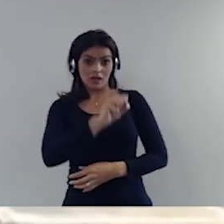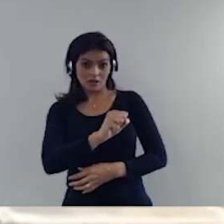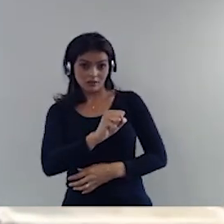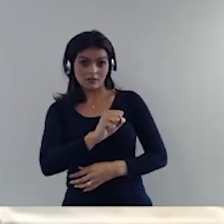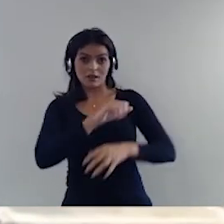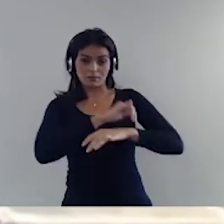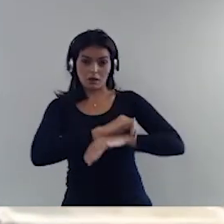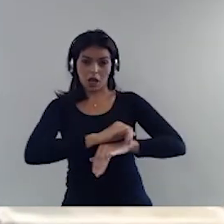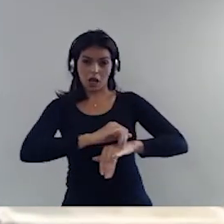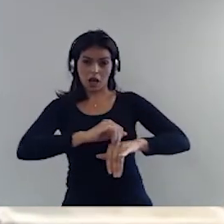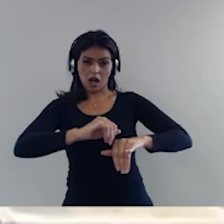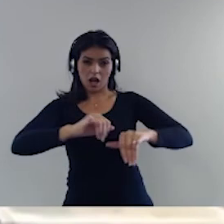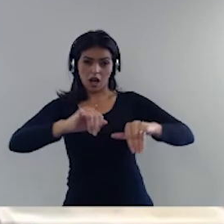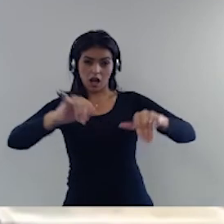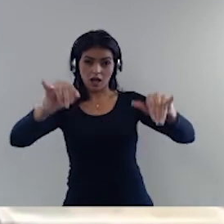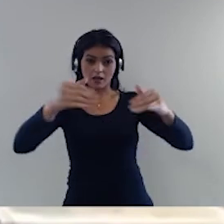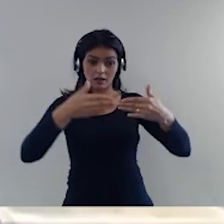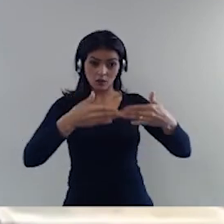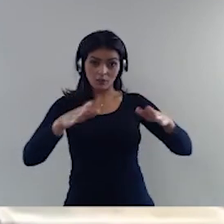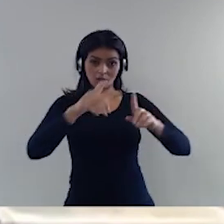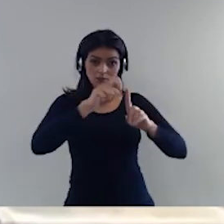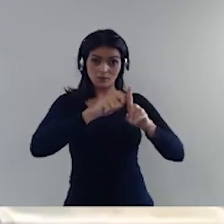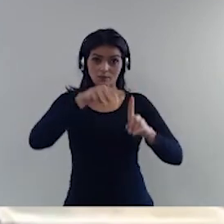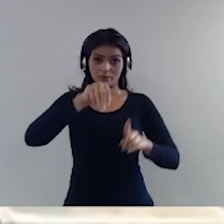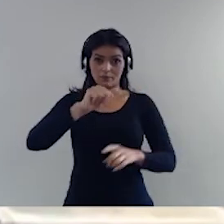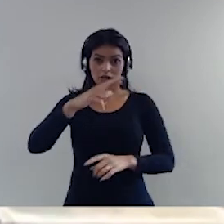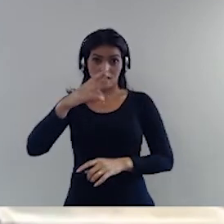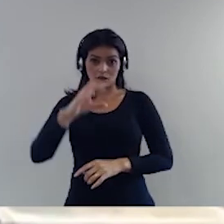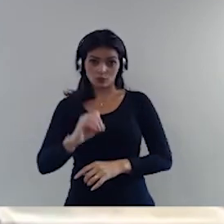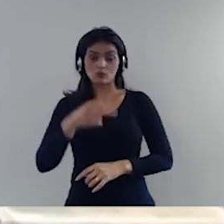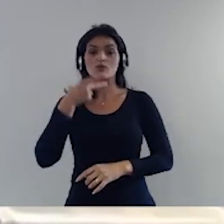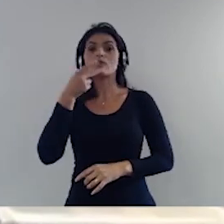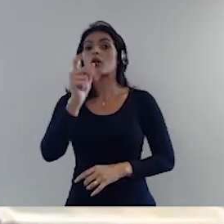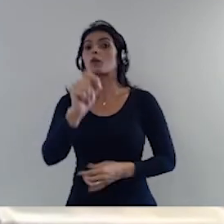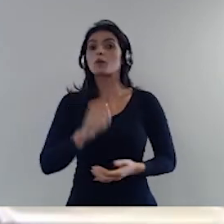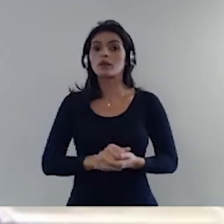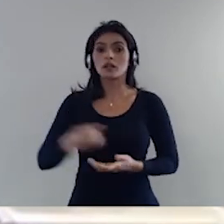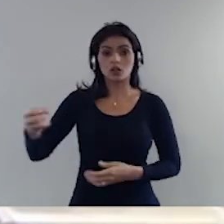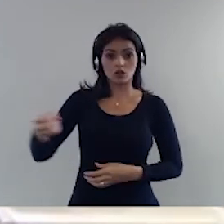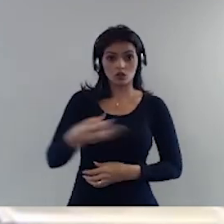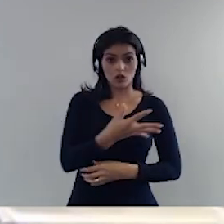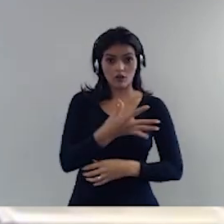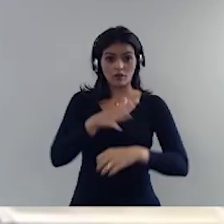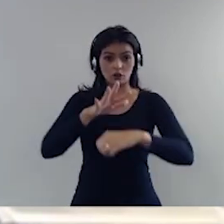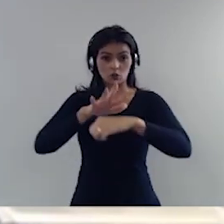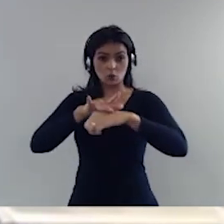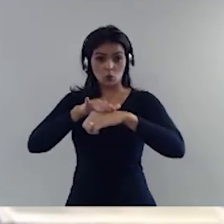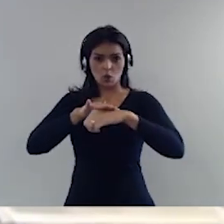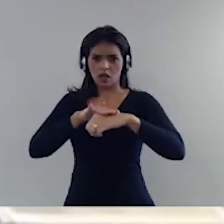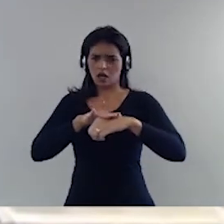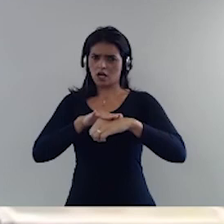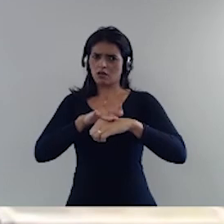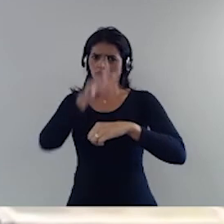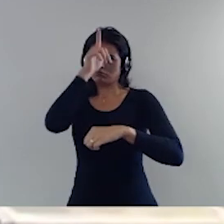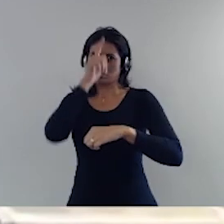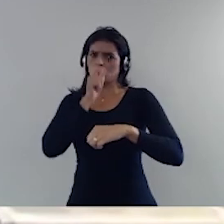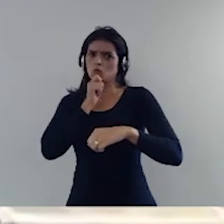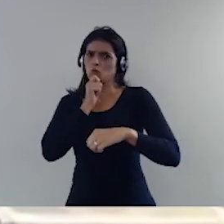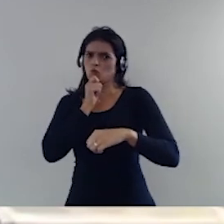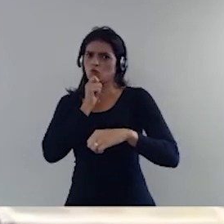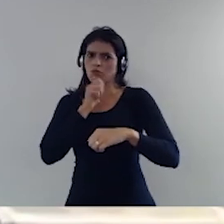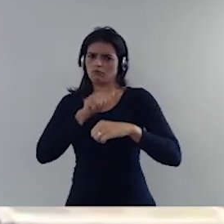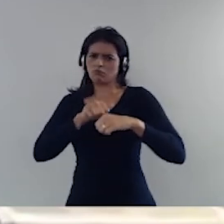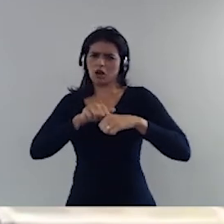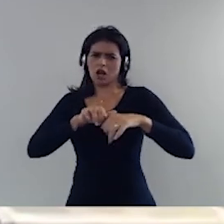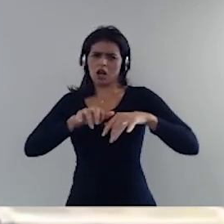março, anuncia que uma nova e desconhecida doença se espalhava pelo mundo com grande poder